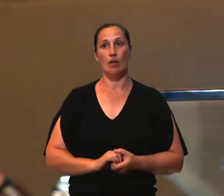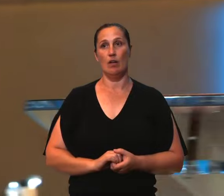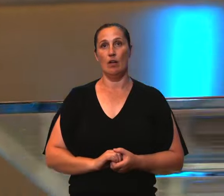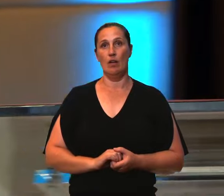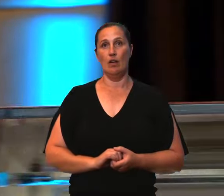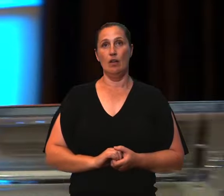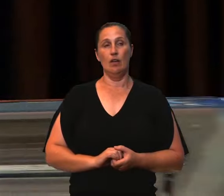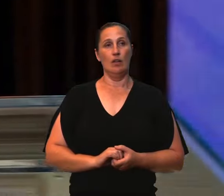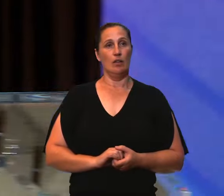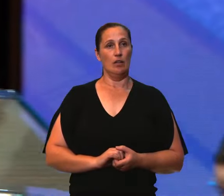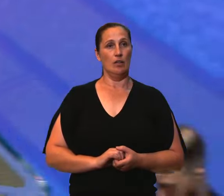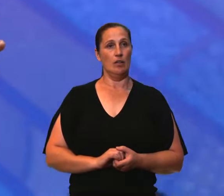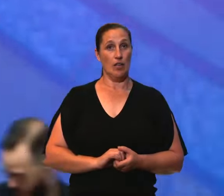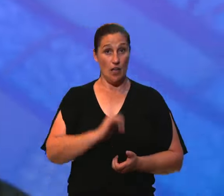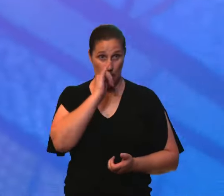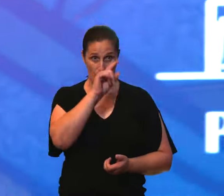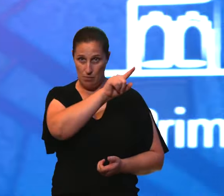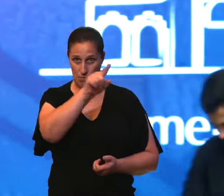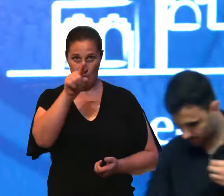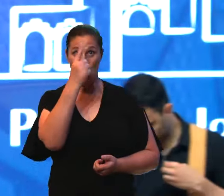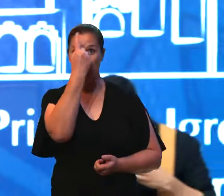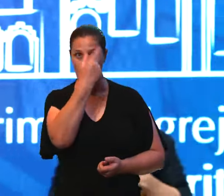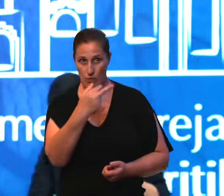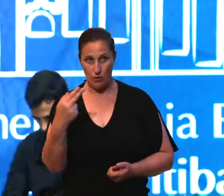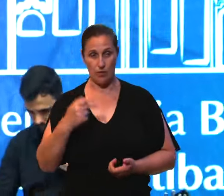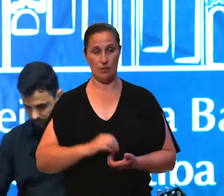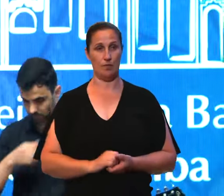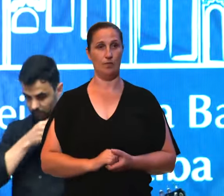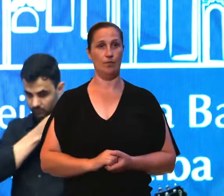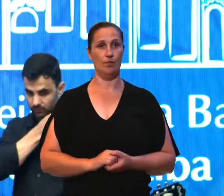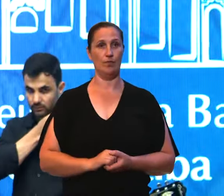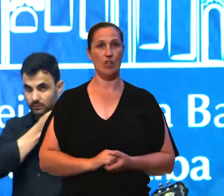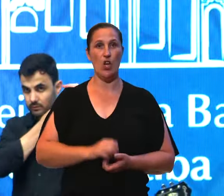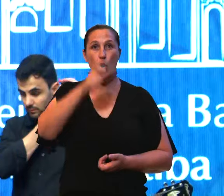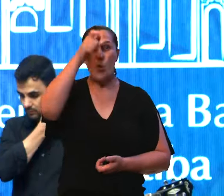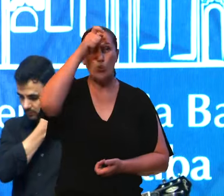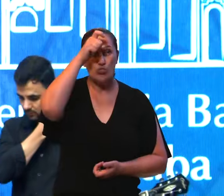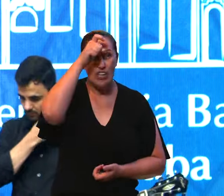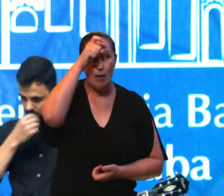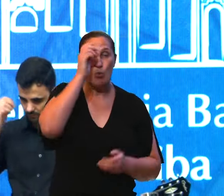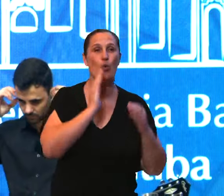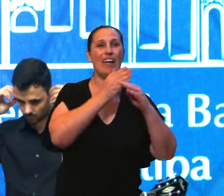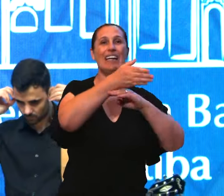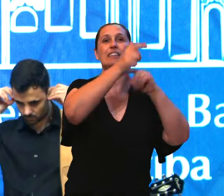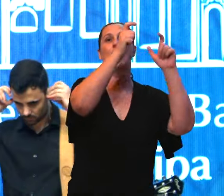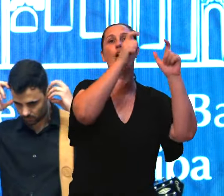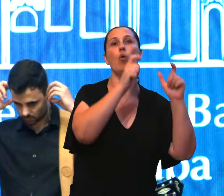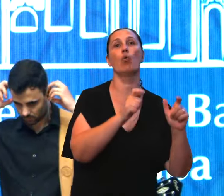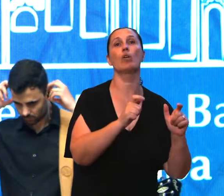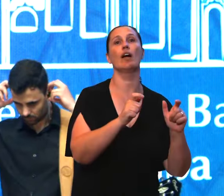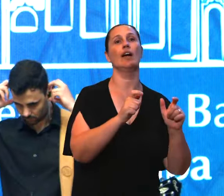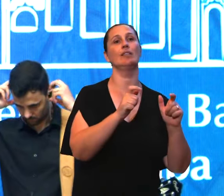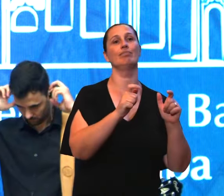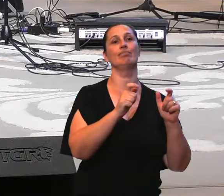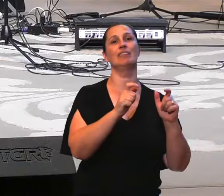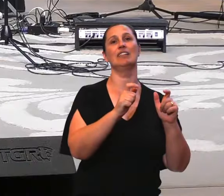agora deixa eu te falar uma coisa para você demônio entra onde ele quer